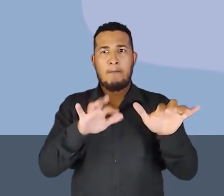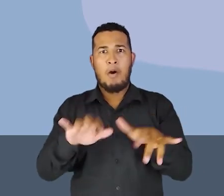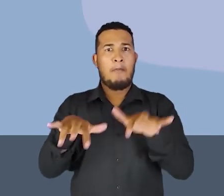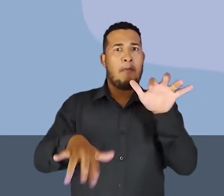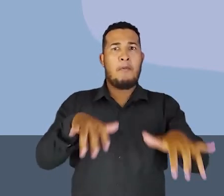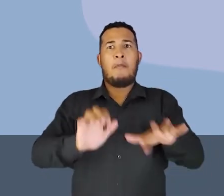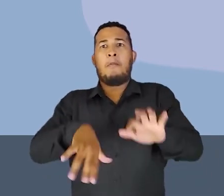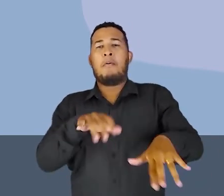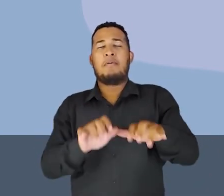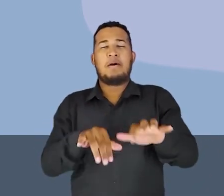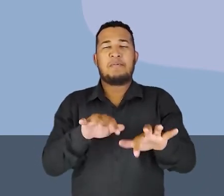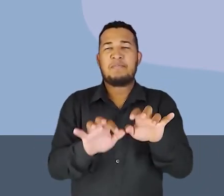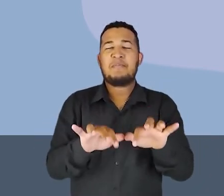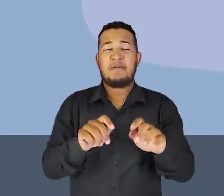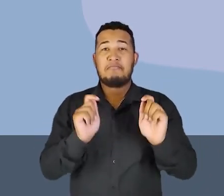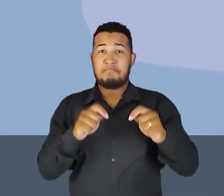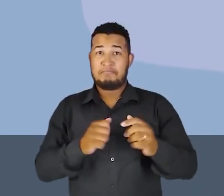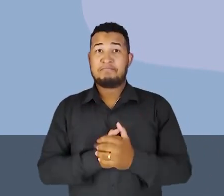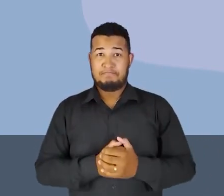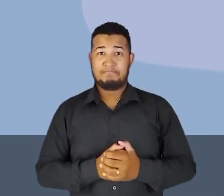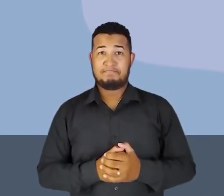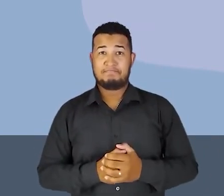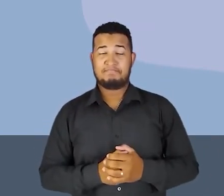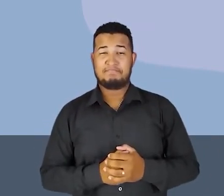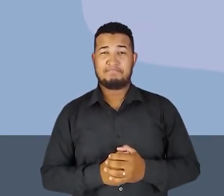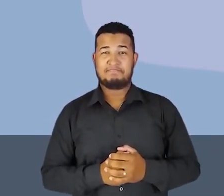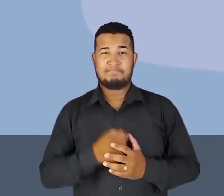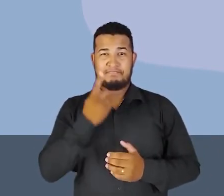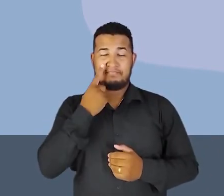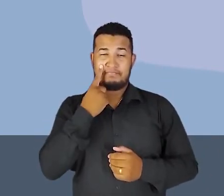um pouquinho disso, né?